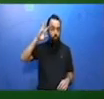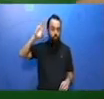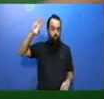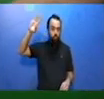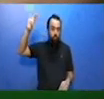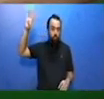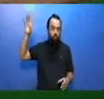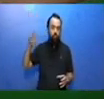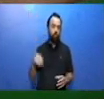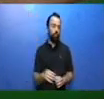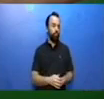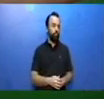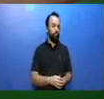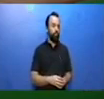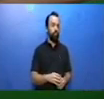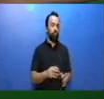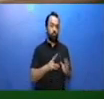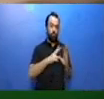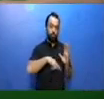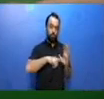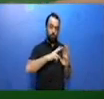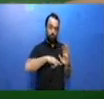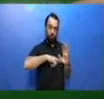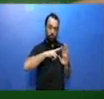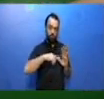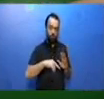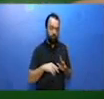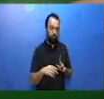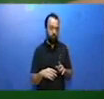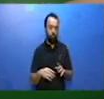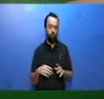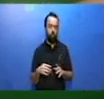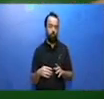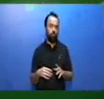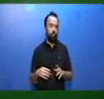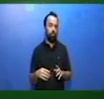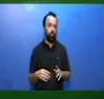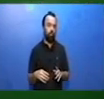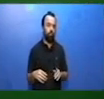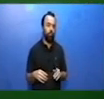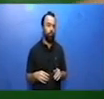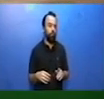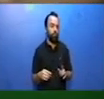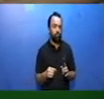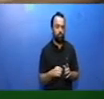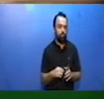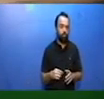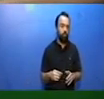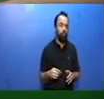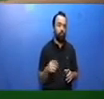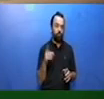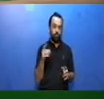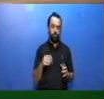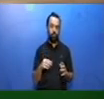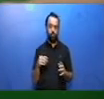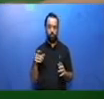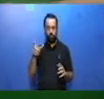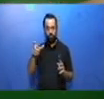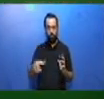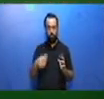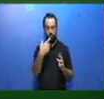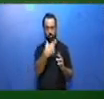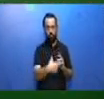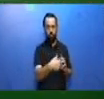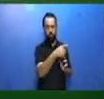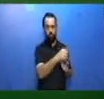lá. Aí você vai ler como se as pessoas realmente tivessem escrito sobre o bairro onde moram